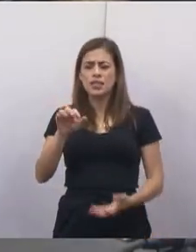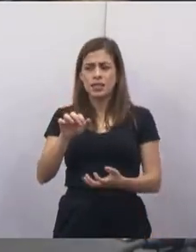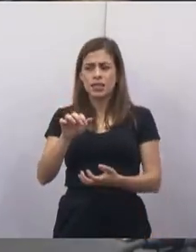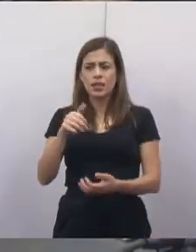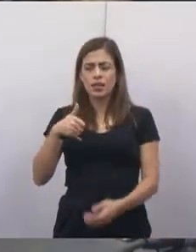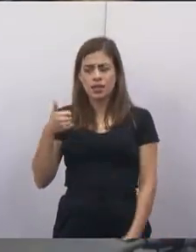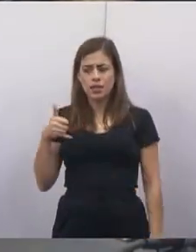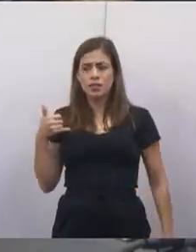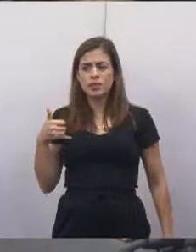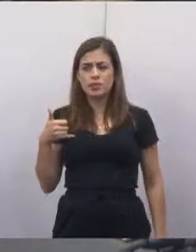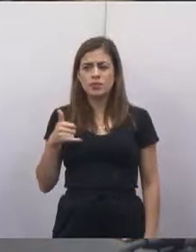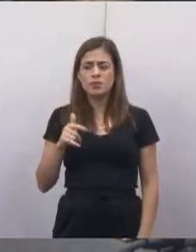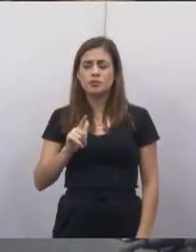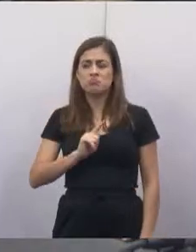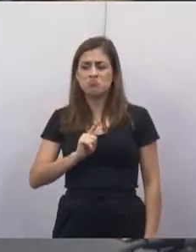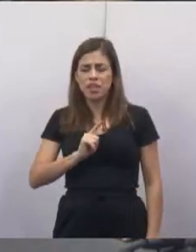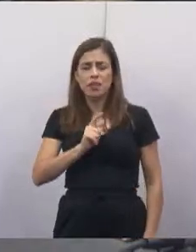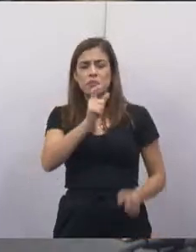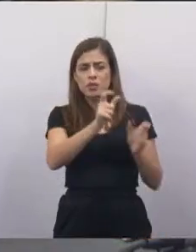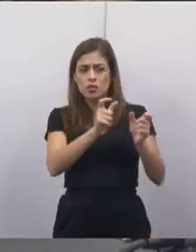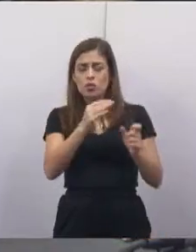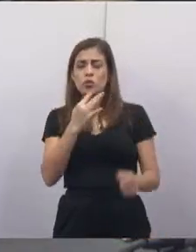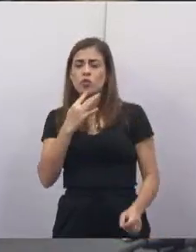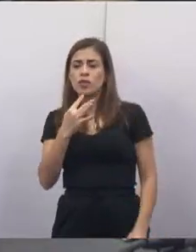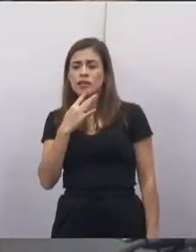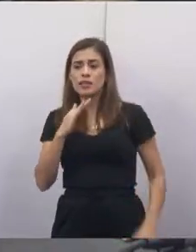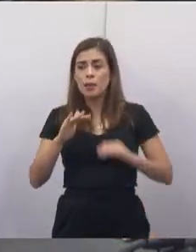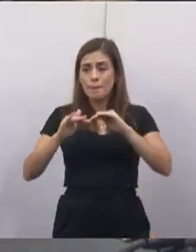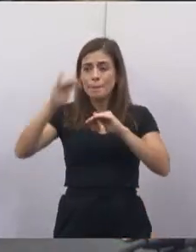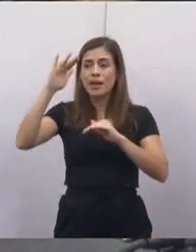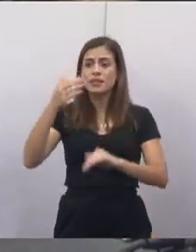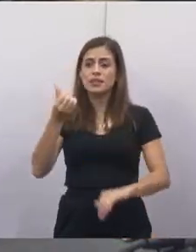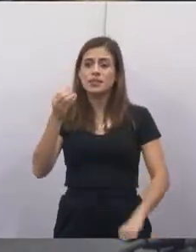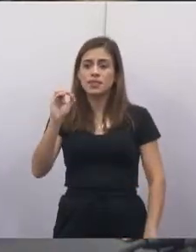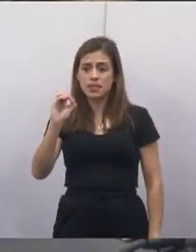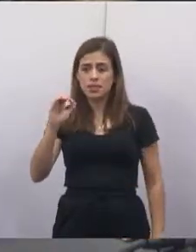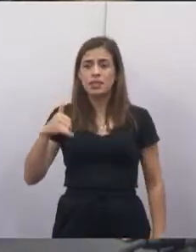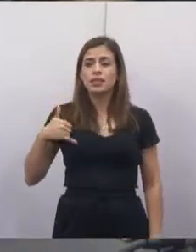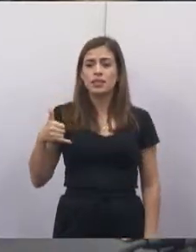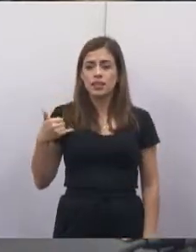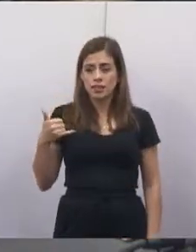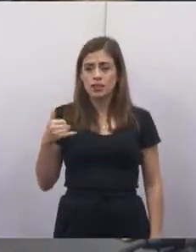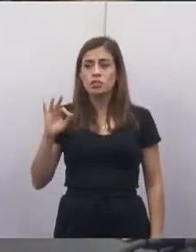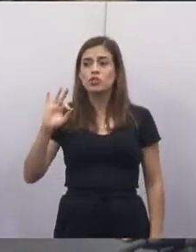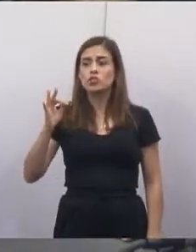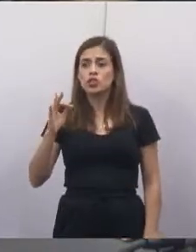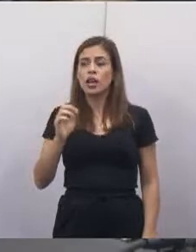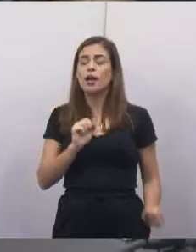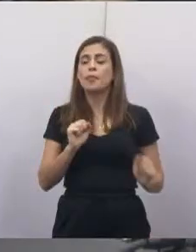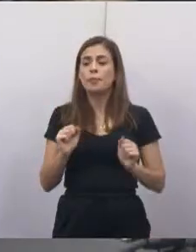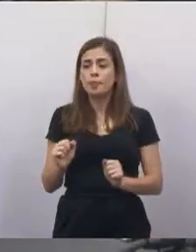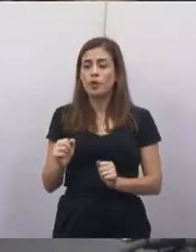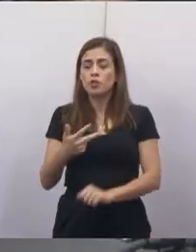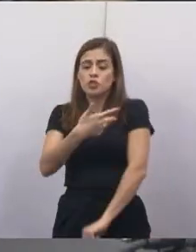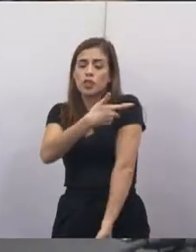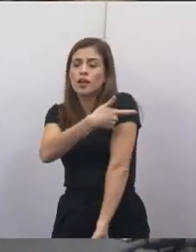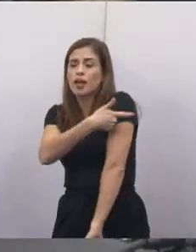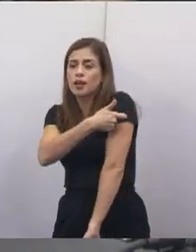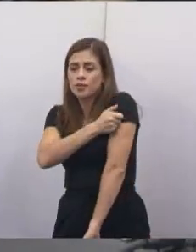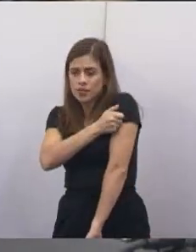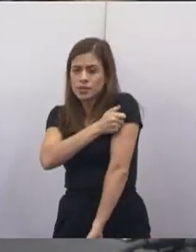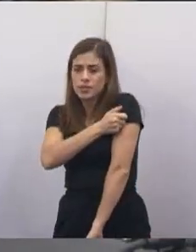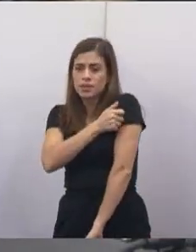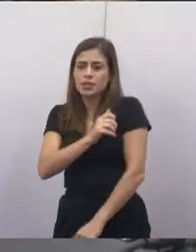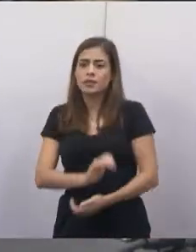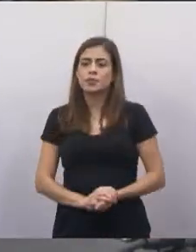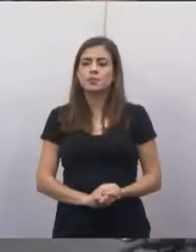avó, tia, então todos que estão acima de 60 anos já podem, agora sim, tomar a vacina